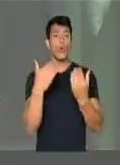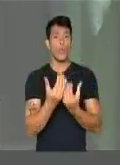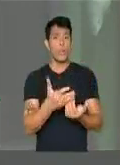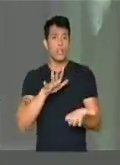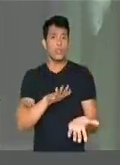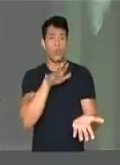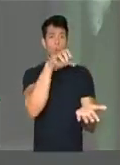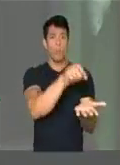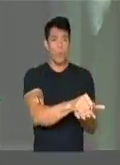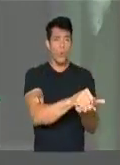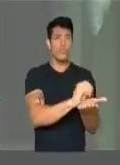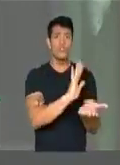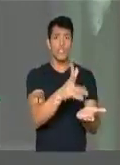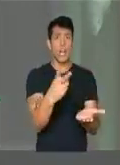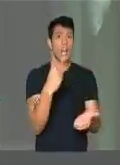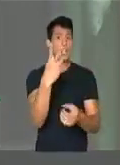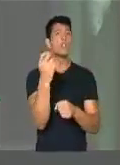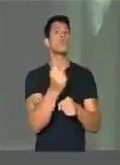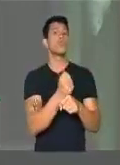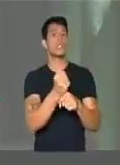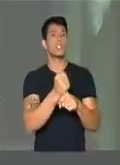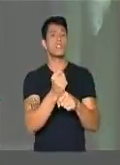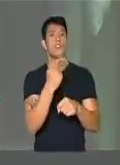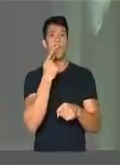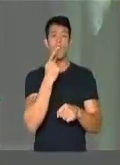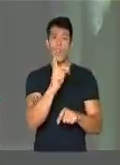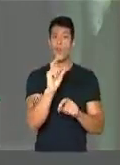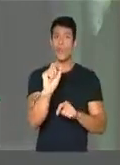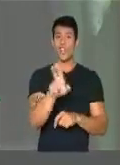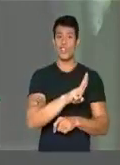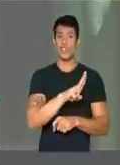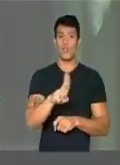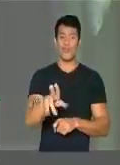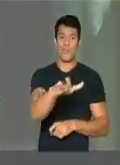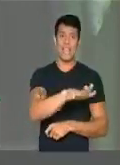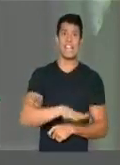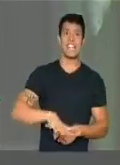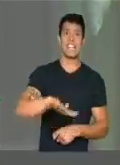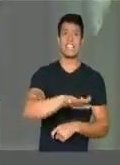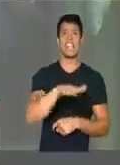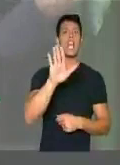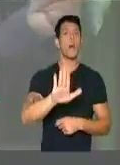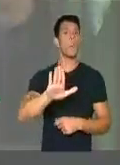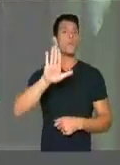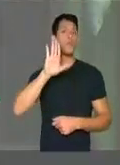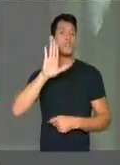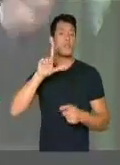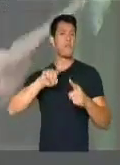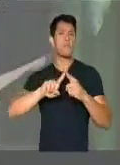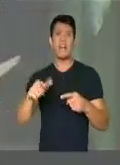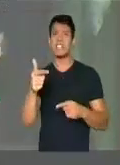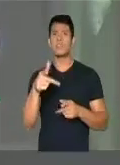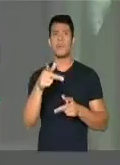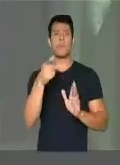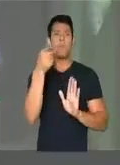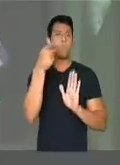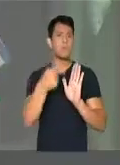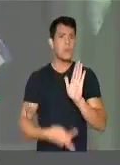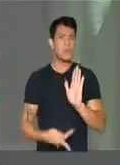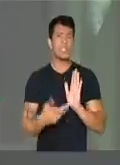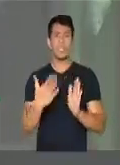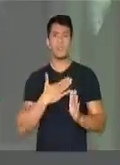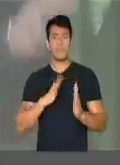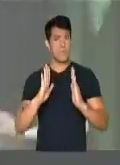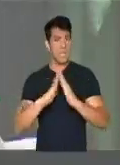ocupou há quase 2 anos, deu o nome de Terra Prometida, e sem projeto dentro do Minha Casa e Minha